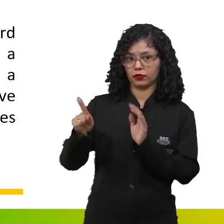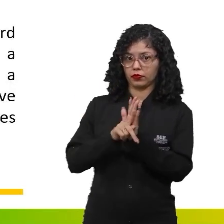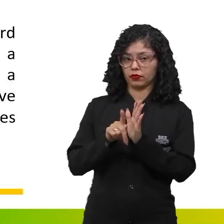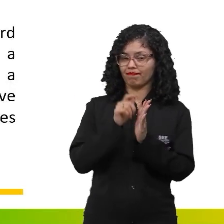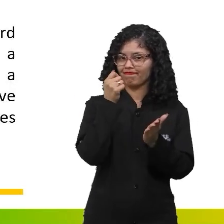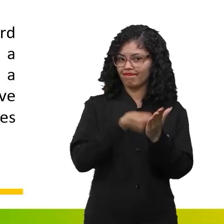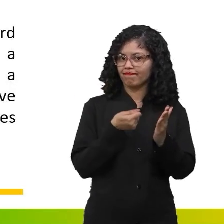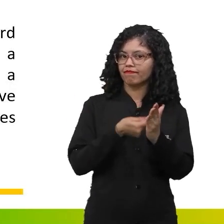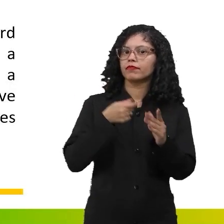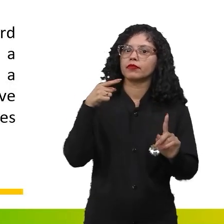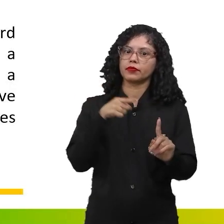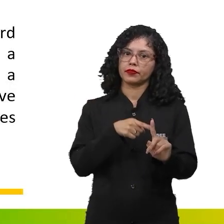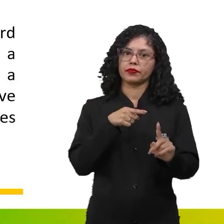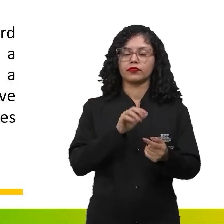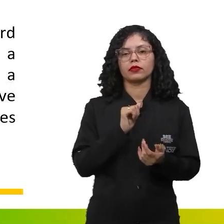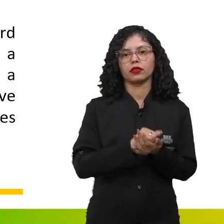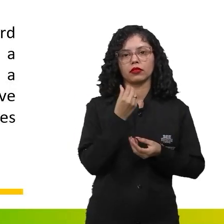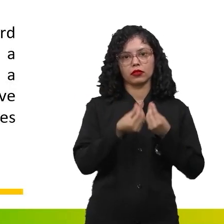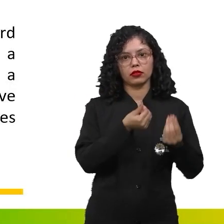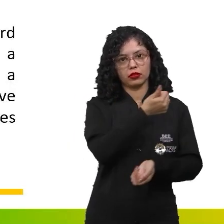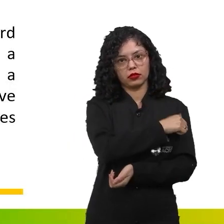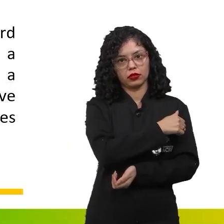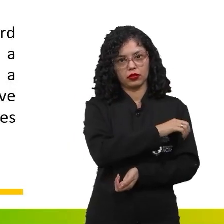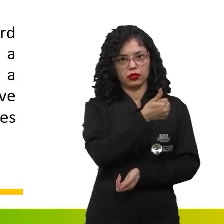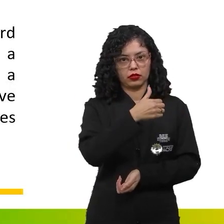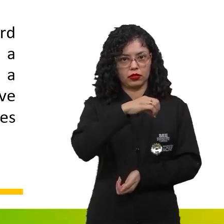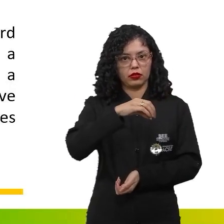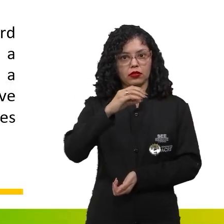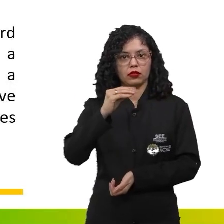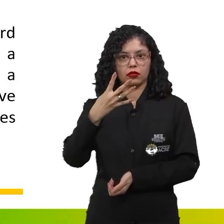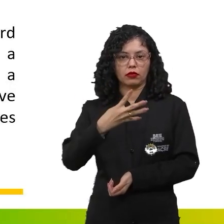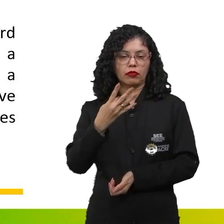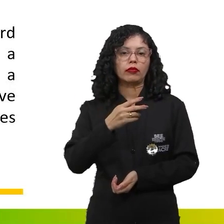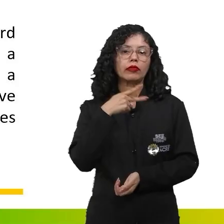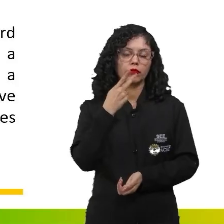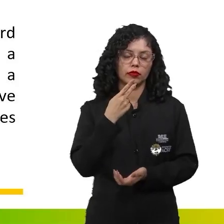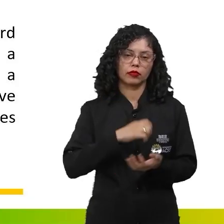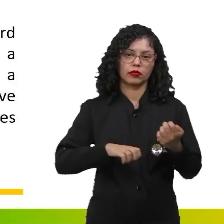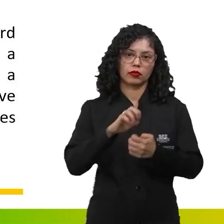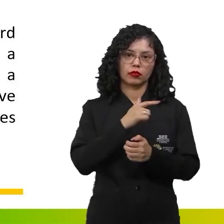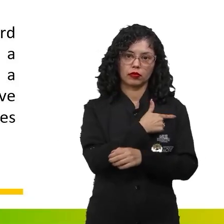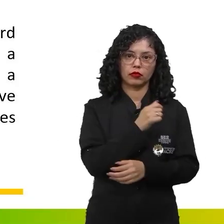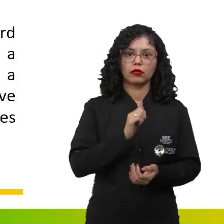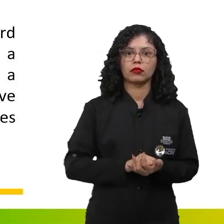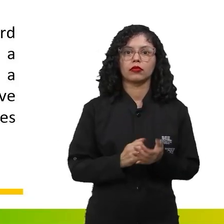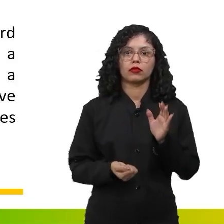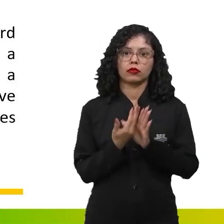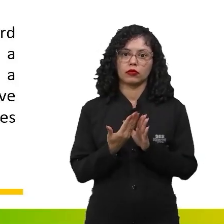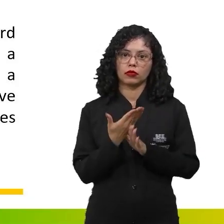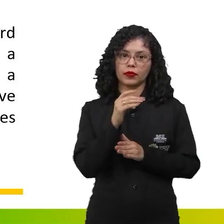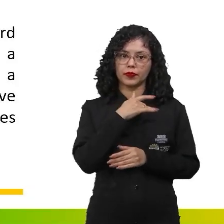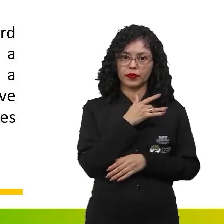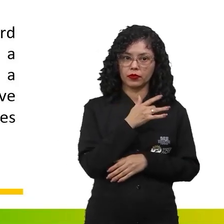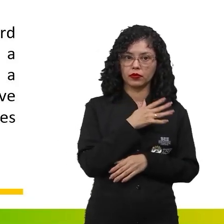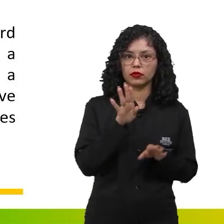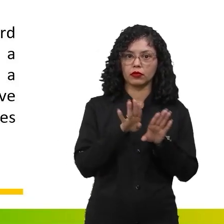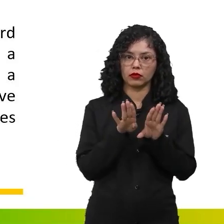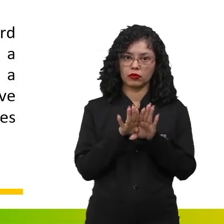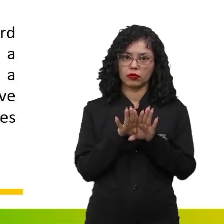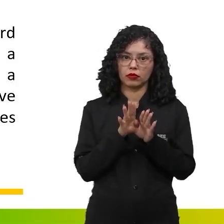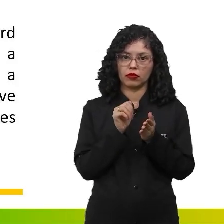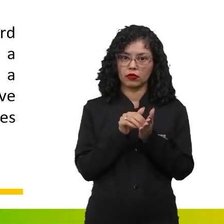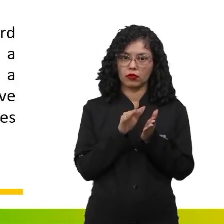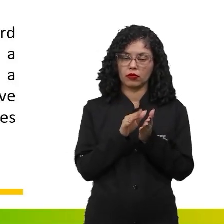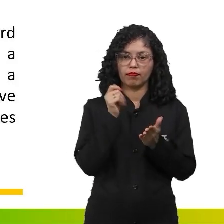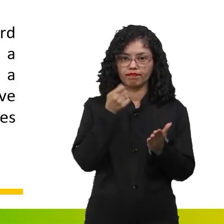Campanhas, né, obrigatórias. Como o Rio de Janeiro, em 1904, foi falado, né, sobre a revolta da vacina, geraram medo e rejeição,